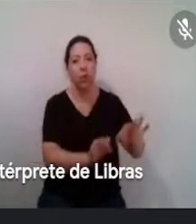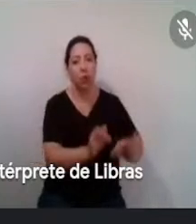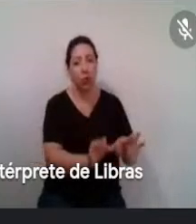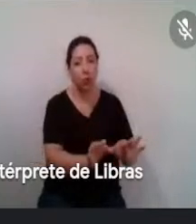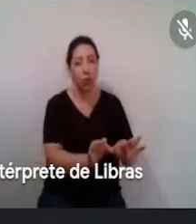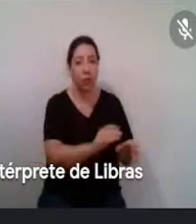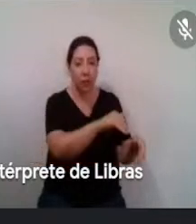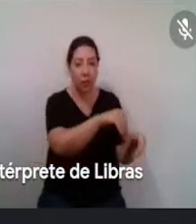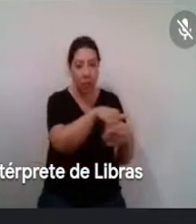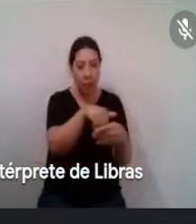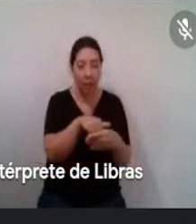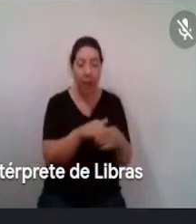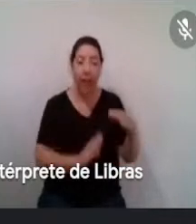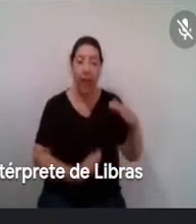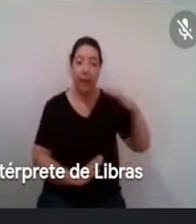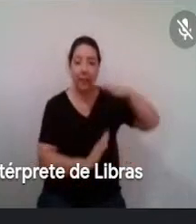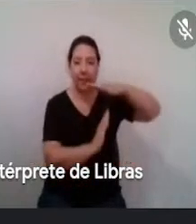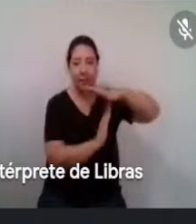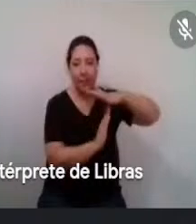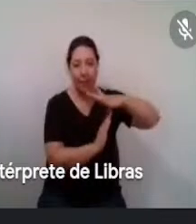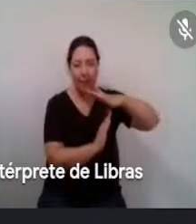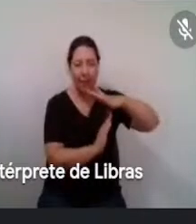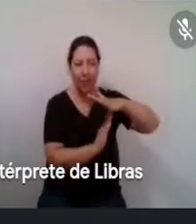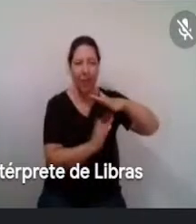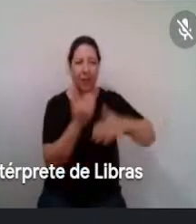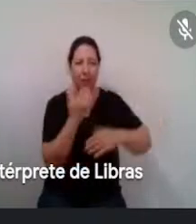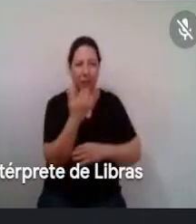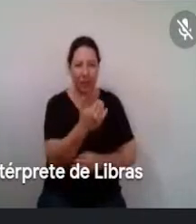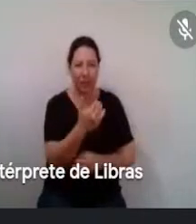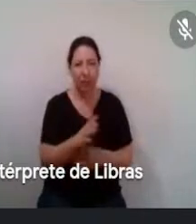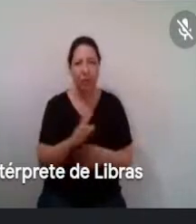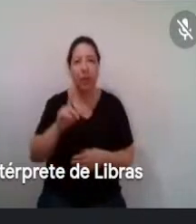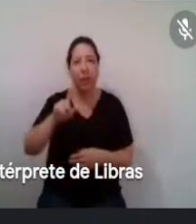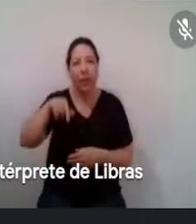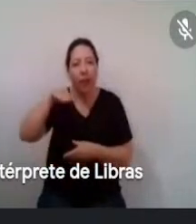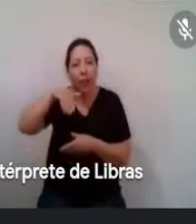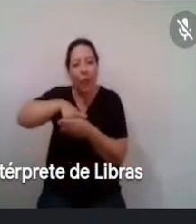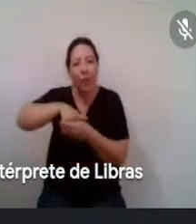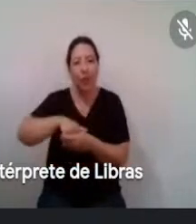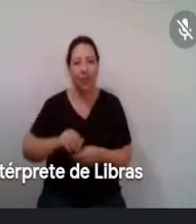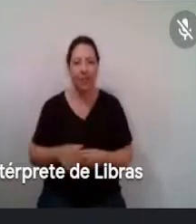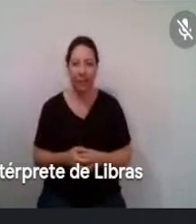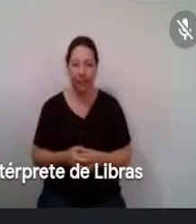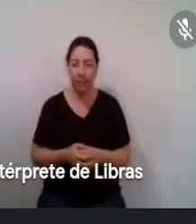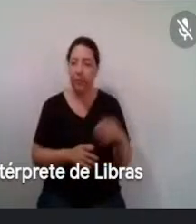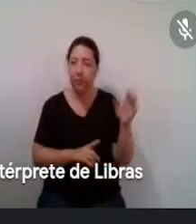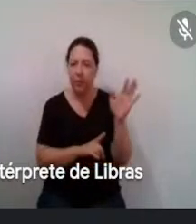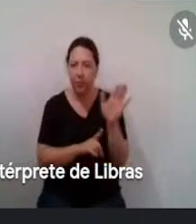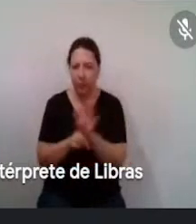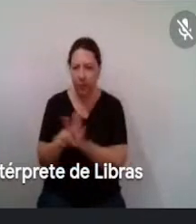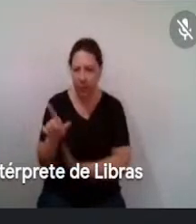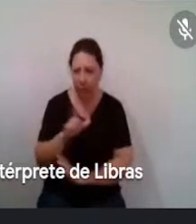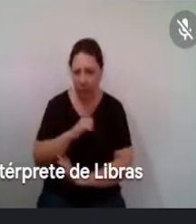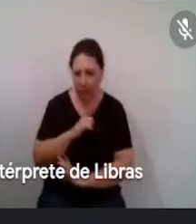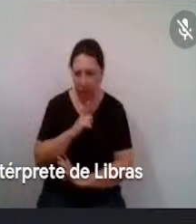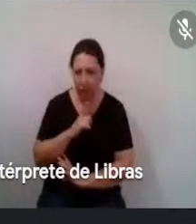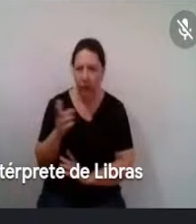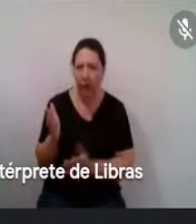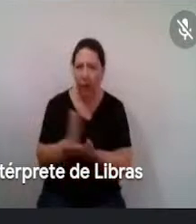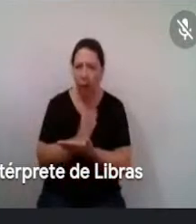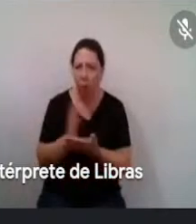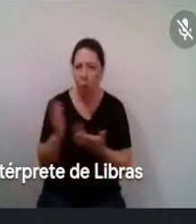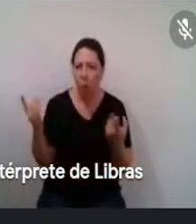período requisitório. Então, é como voto. Eu consulto aos meus pares se há alguma divergência com relação a esse